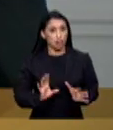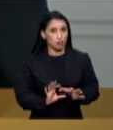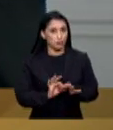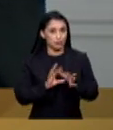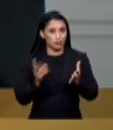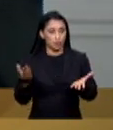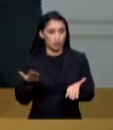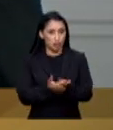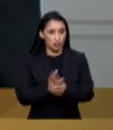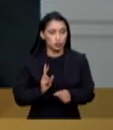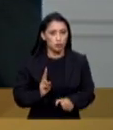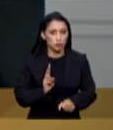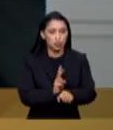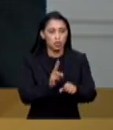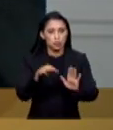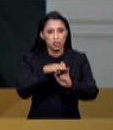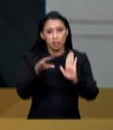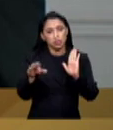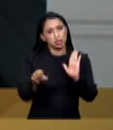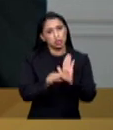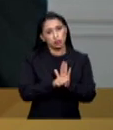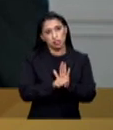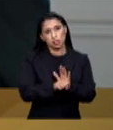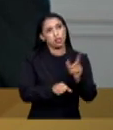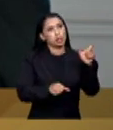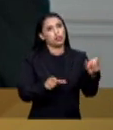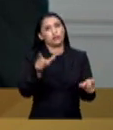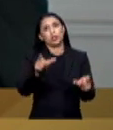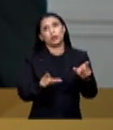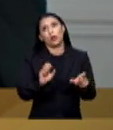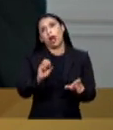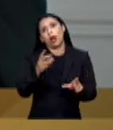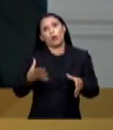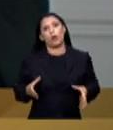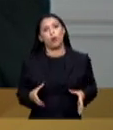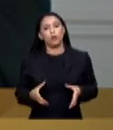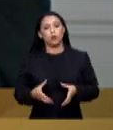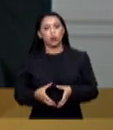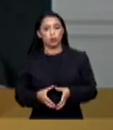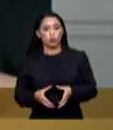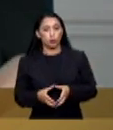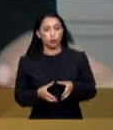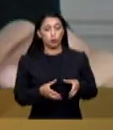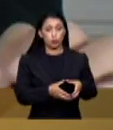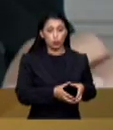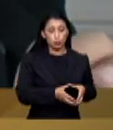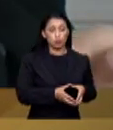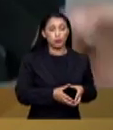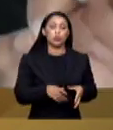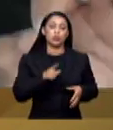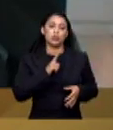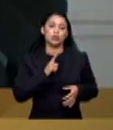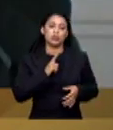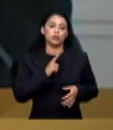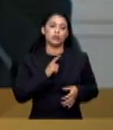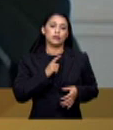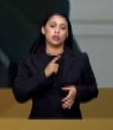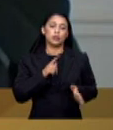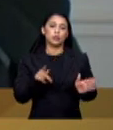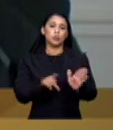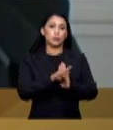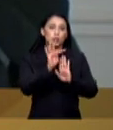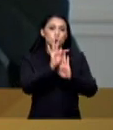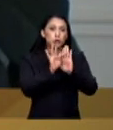em mandado de segurança, seja individual, seja coletivo, encontra, ao meu ver, assento no próprio